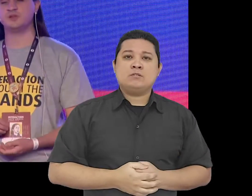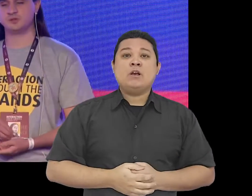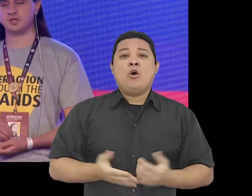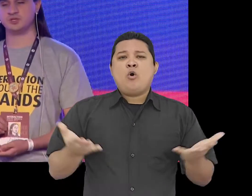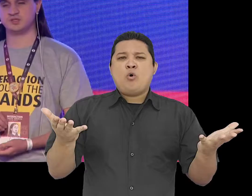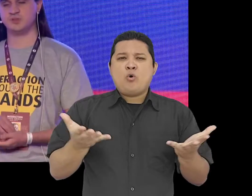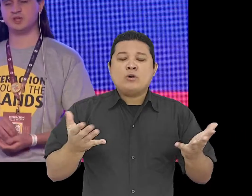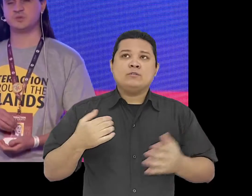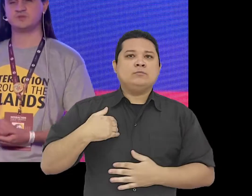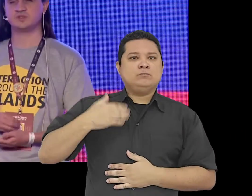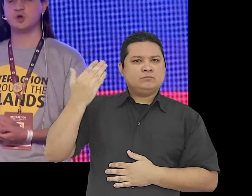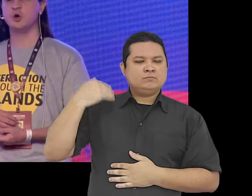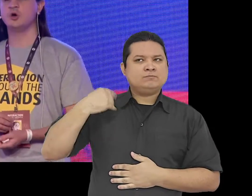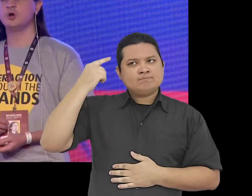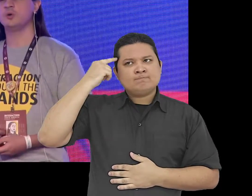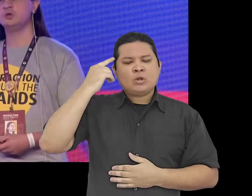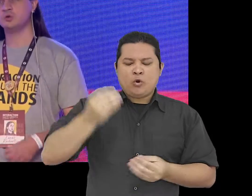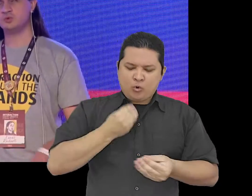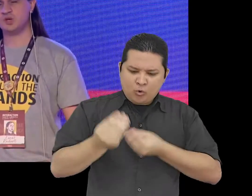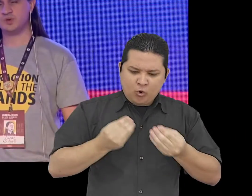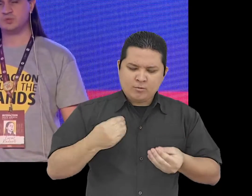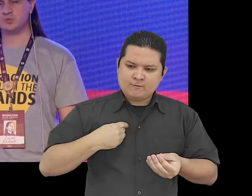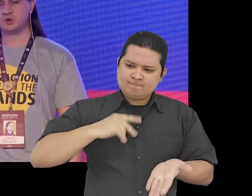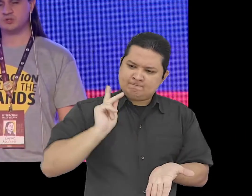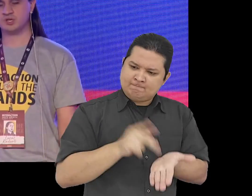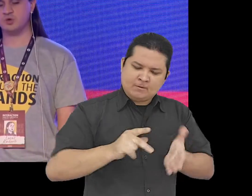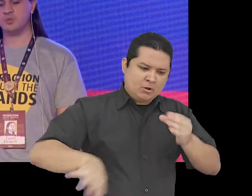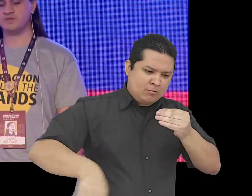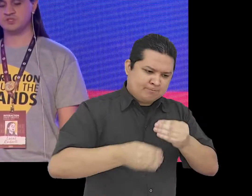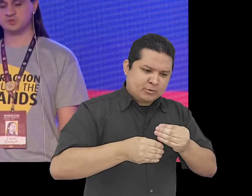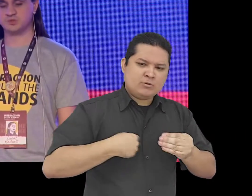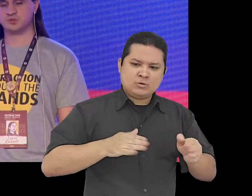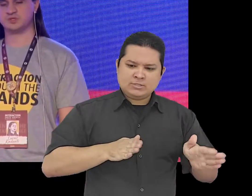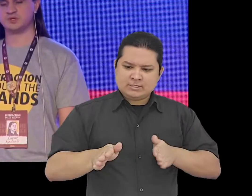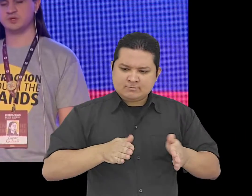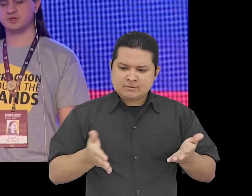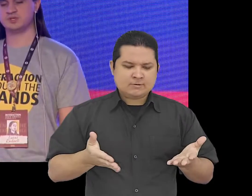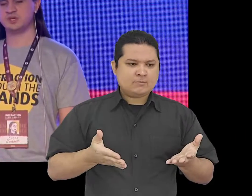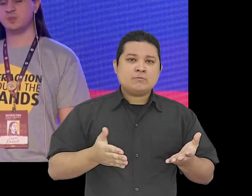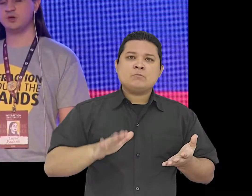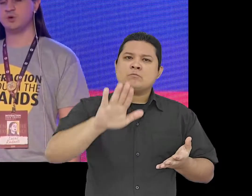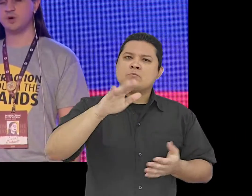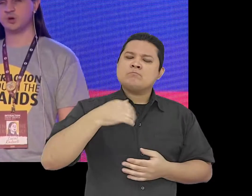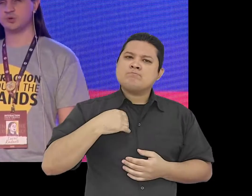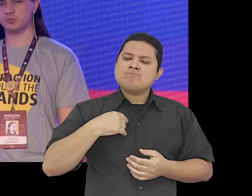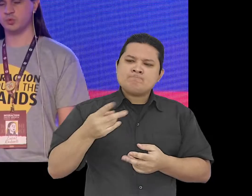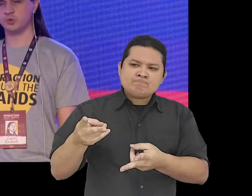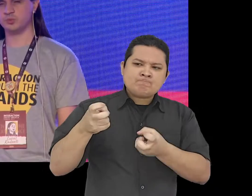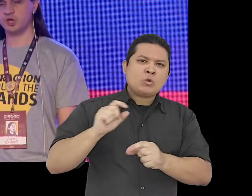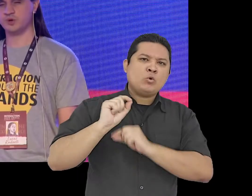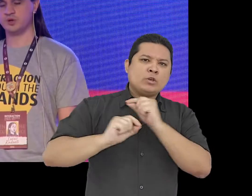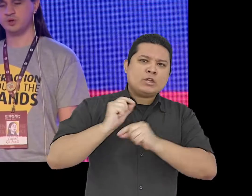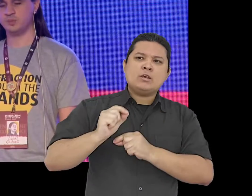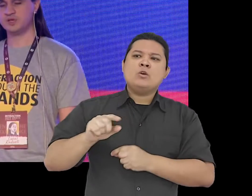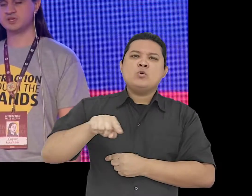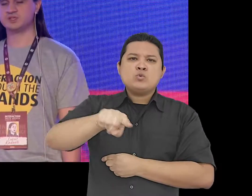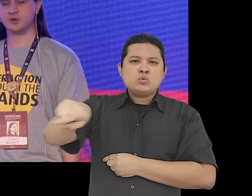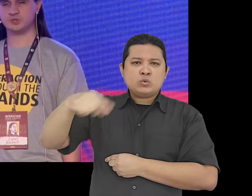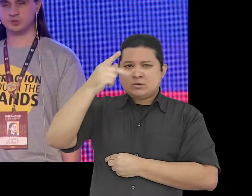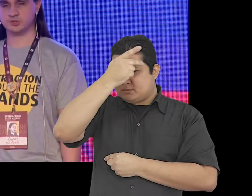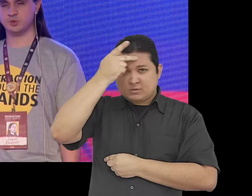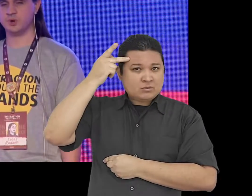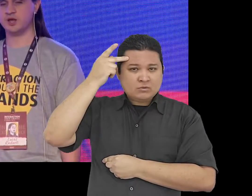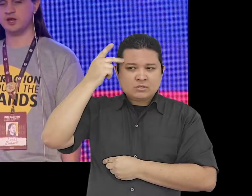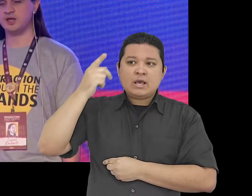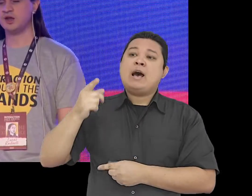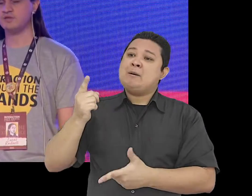como é que você implementa isso aqui de acessibilidade, como é que você faz. E eu comecei a perceber uma coisa, que uma vez que as pessoas sabiam qual era o problema, pesquisar